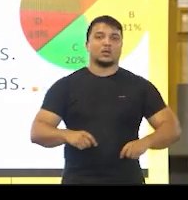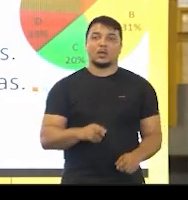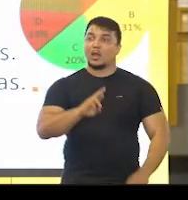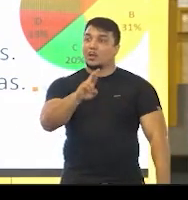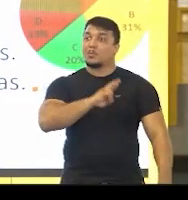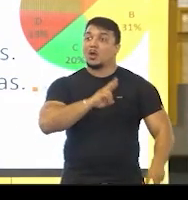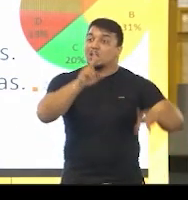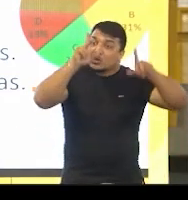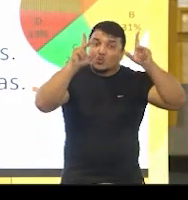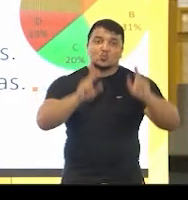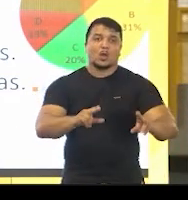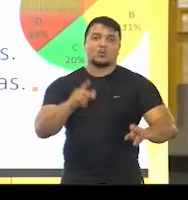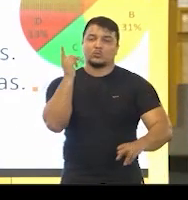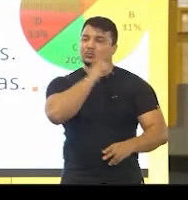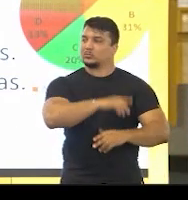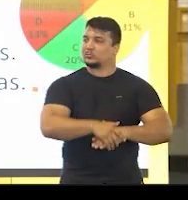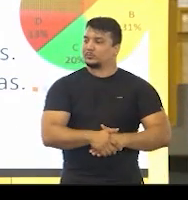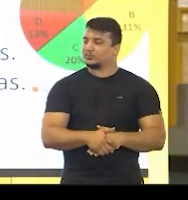mesma.